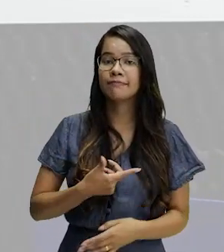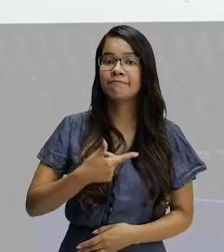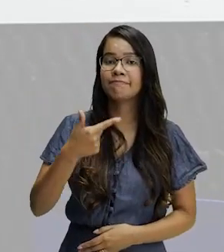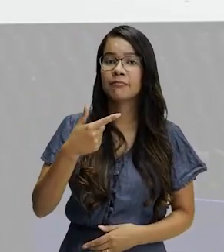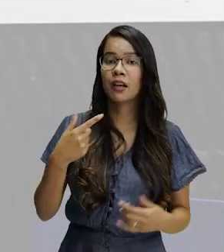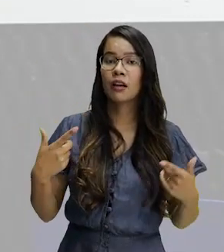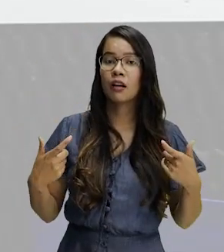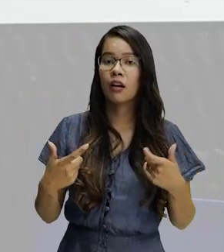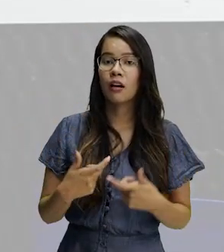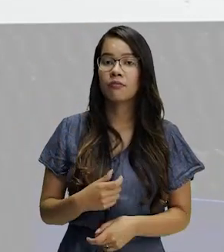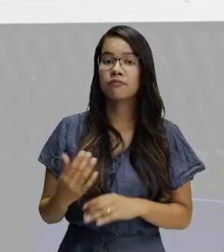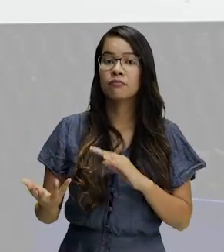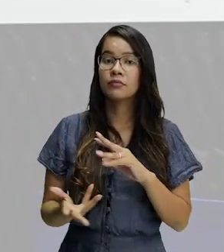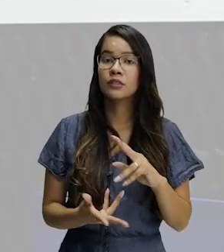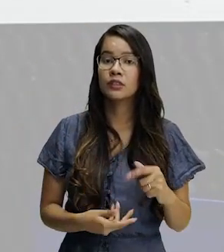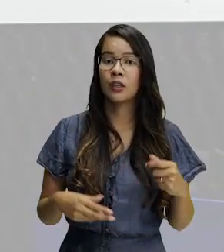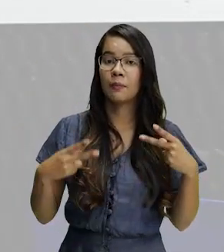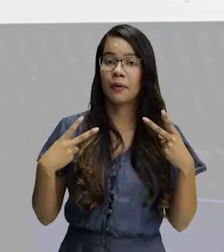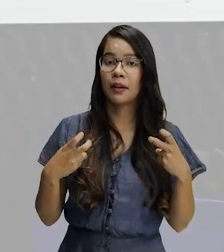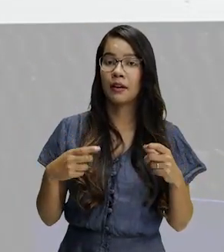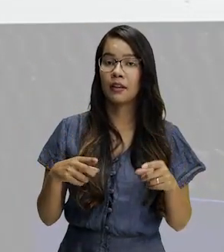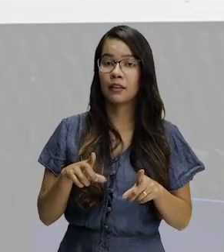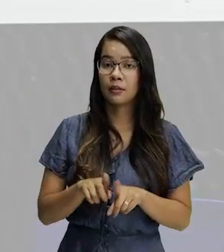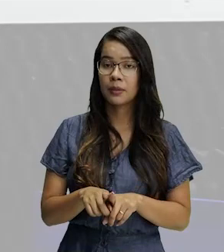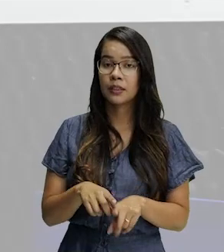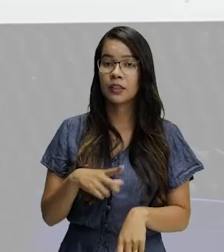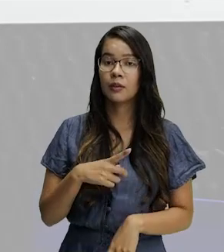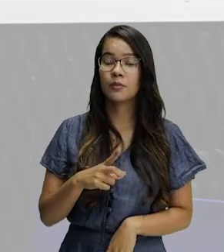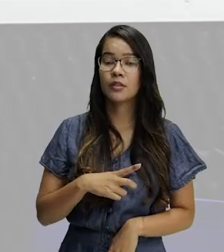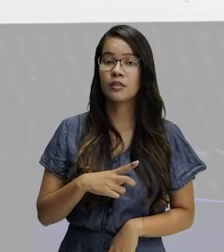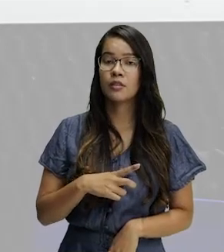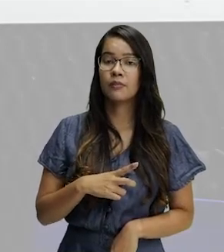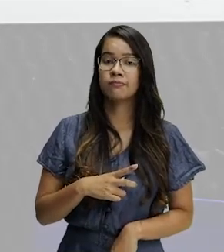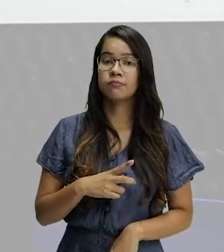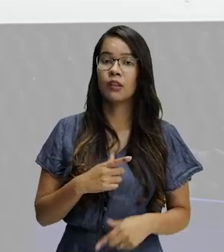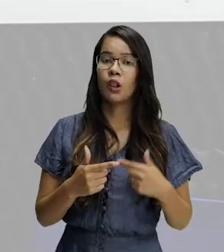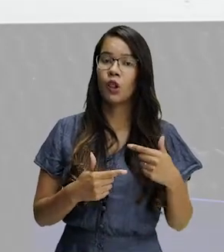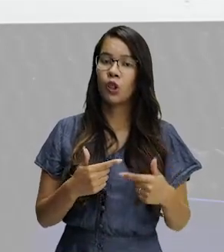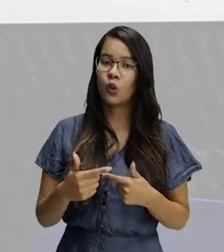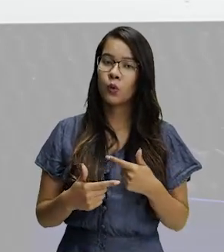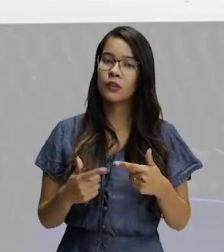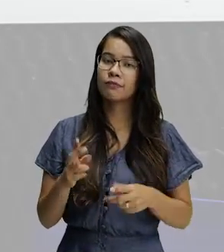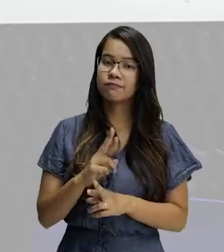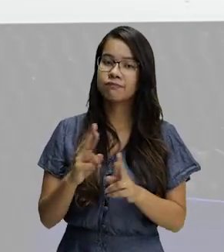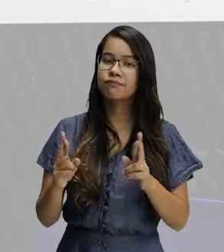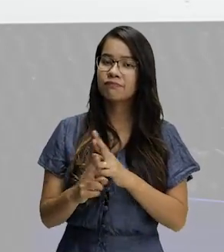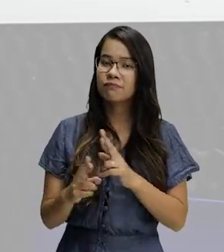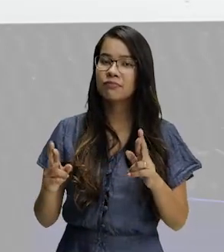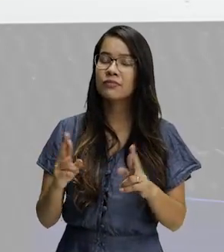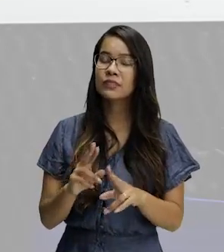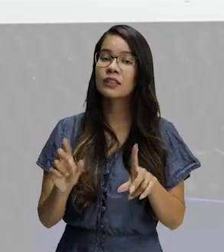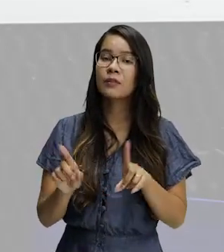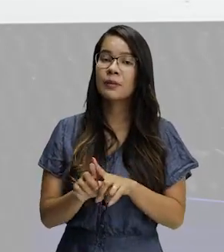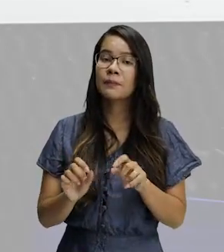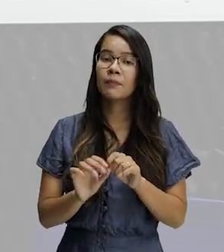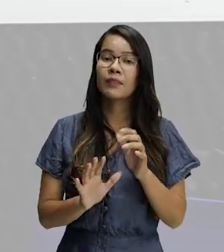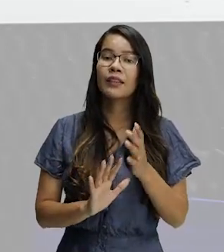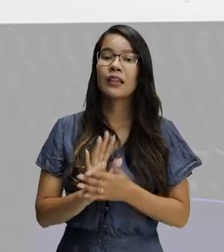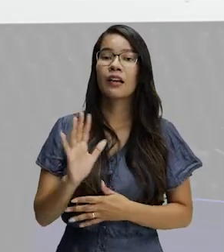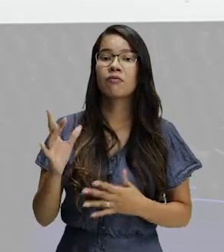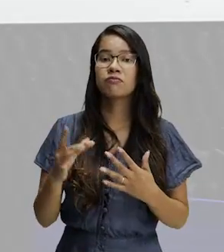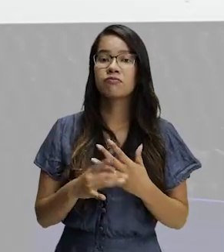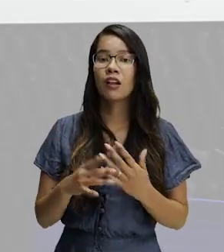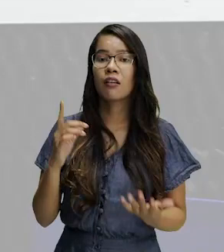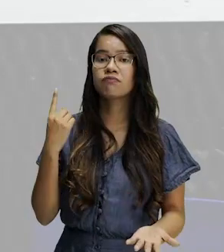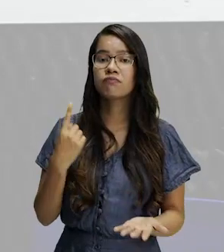Observe que nós temos também rivalidades nacionalistas, nós temos também formação de alianças beligerantes, alianças militares,